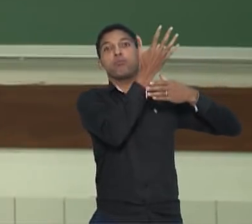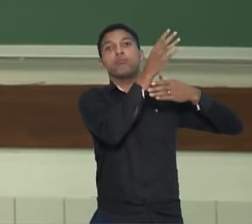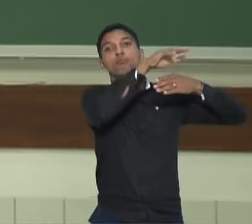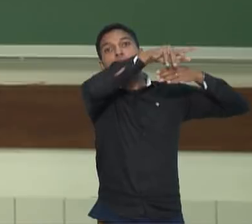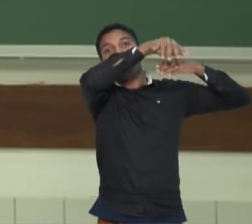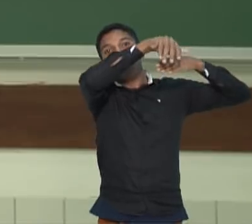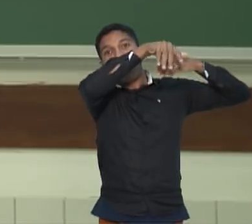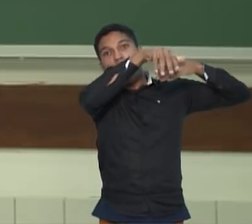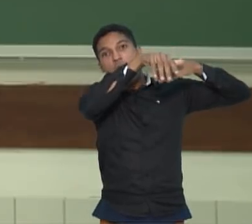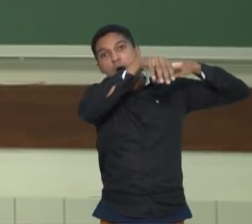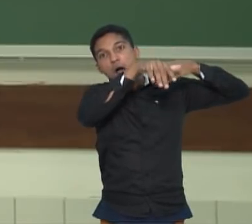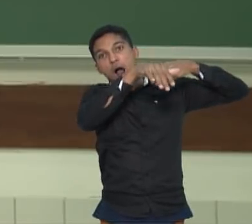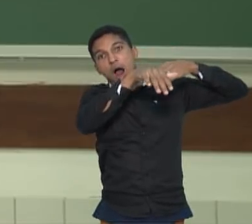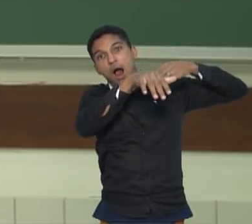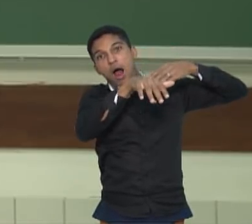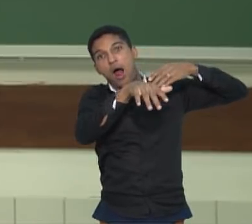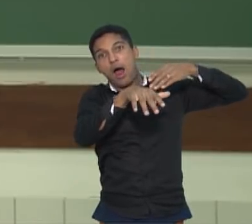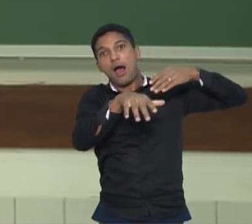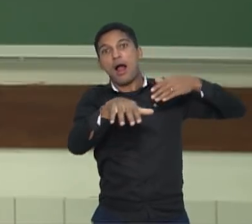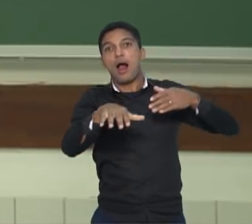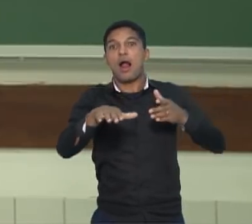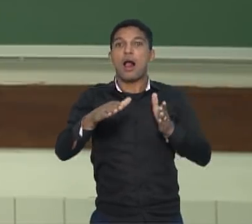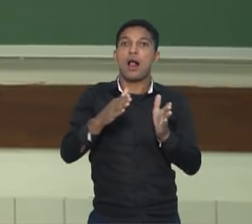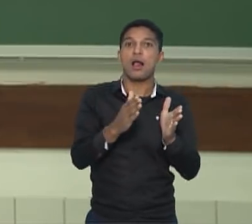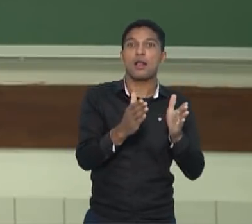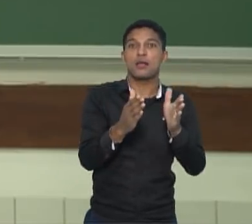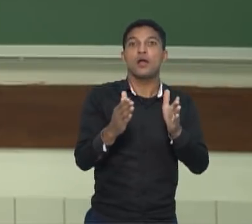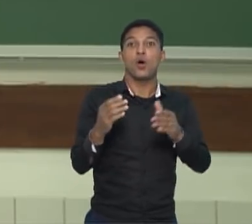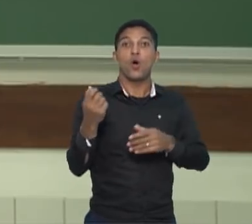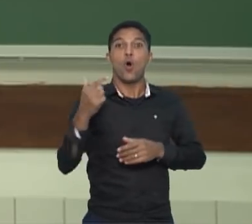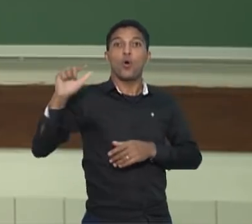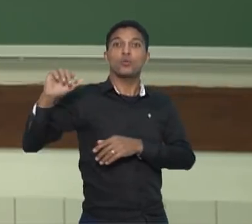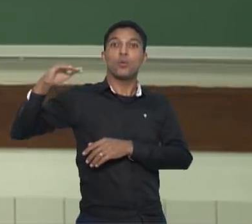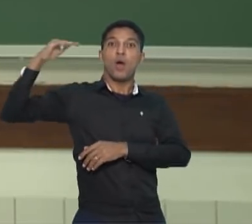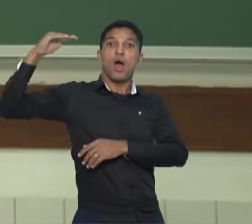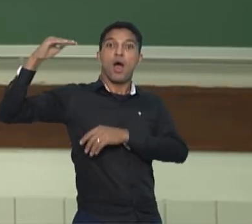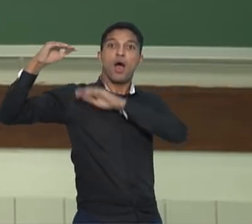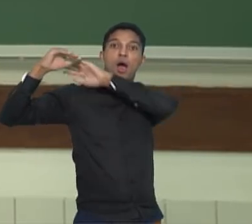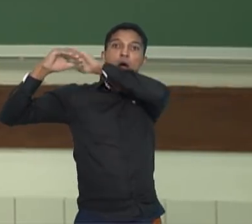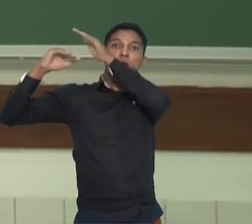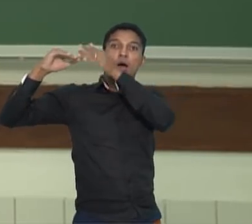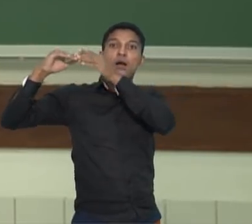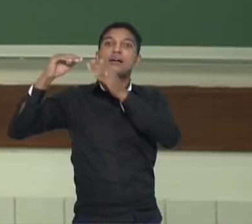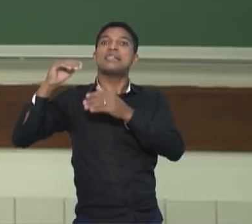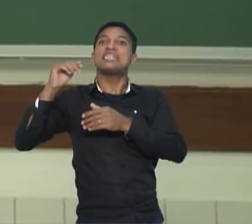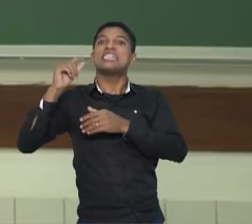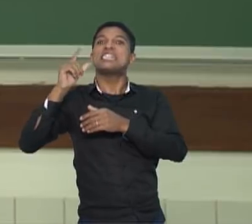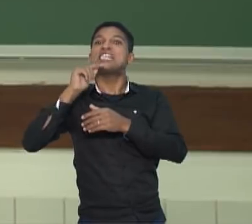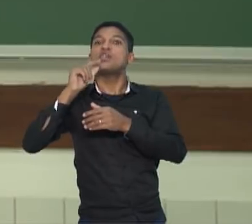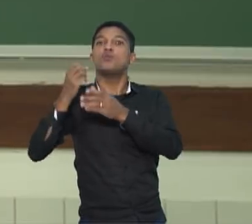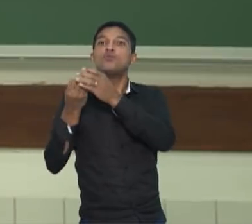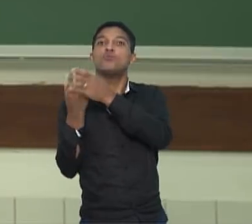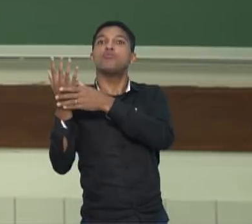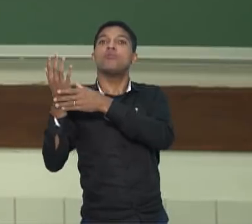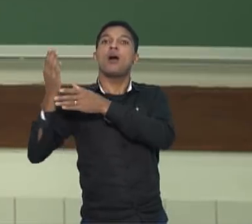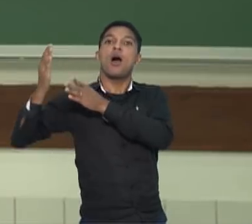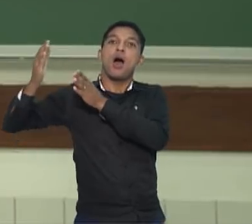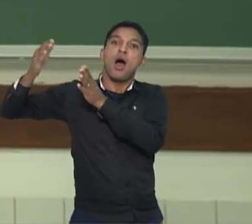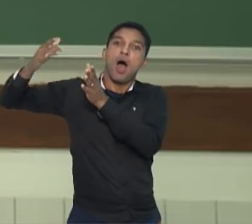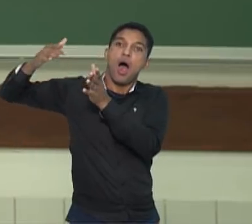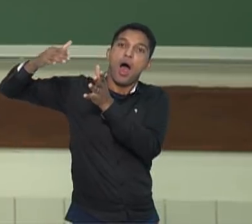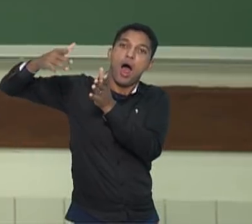Então, vai se acumulando água, vai se encontrando rios com outros rios, formando os afluentes, até desaguar